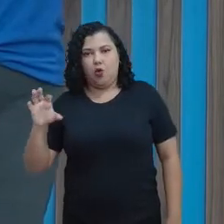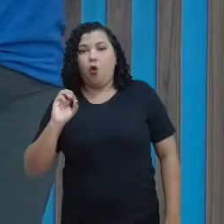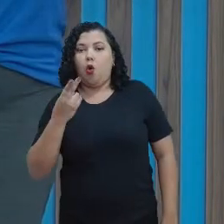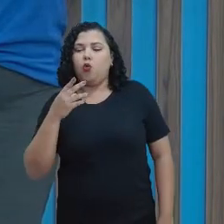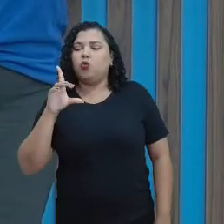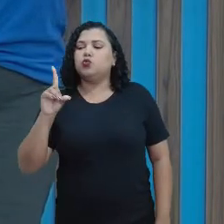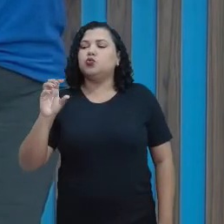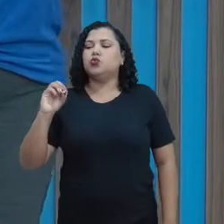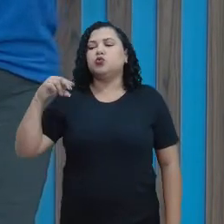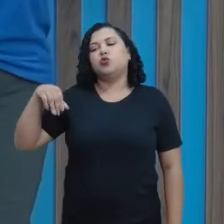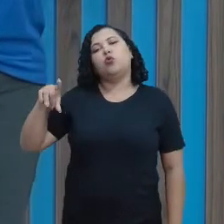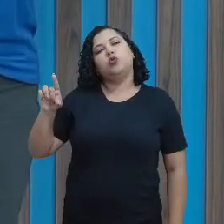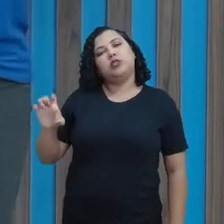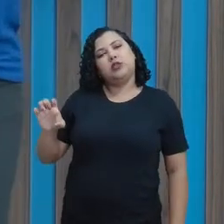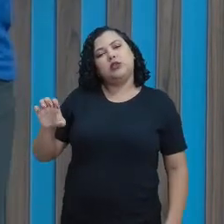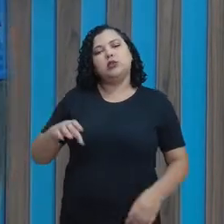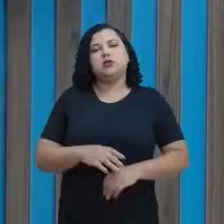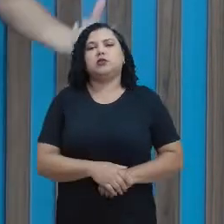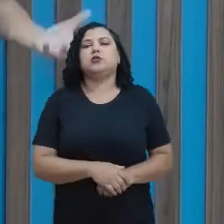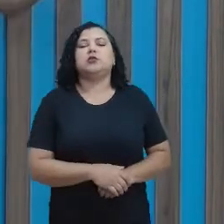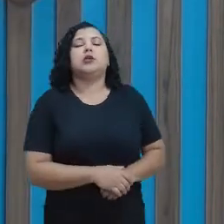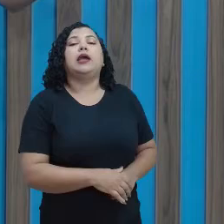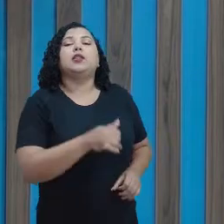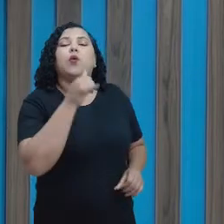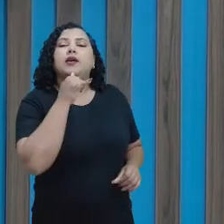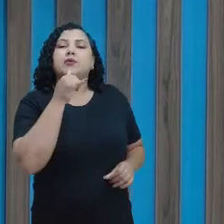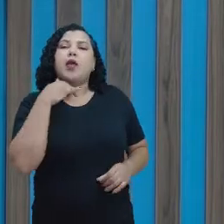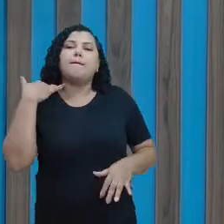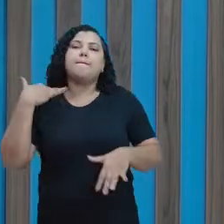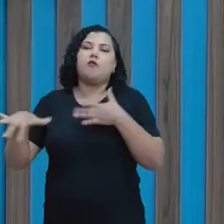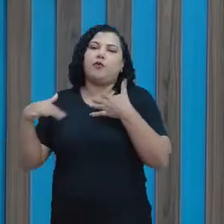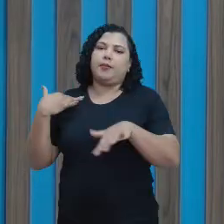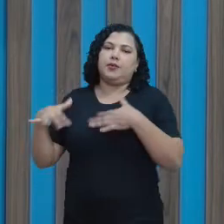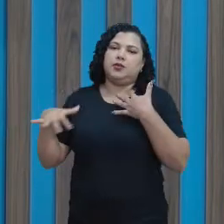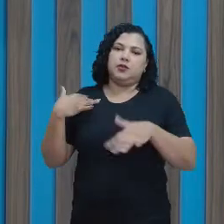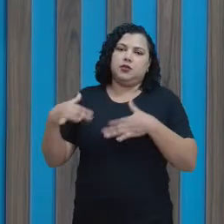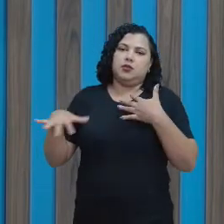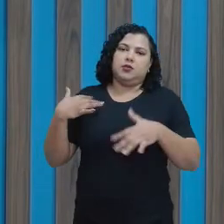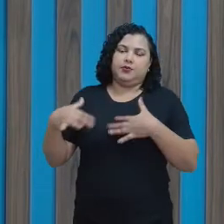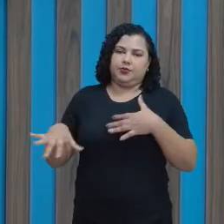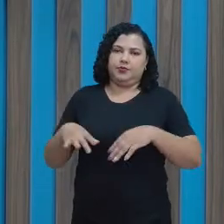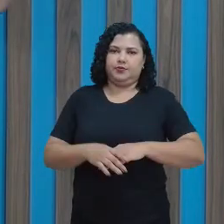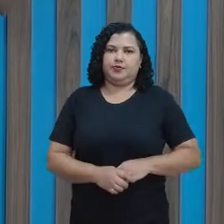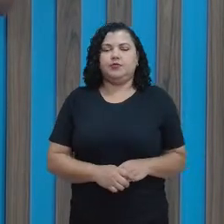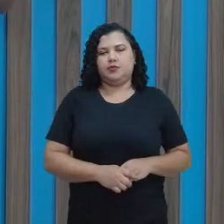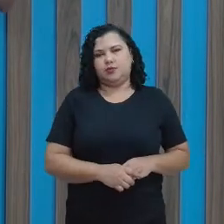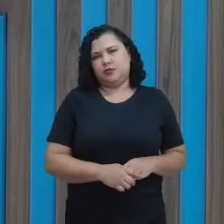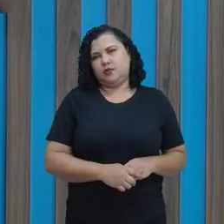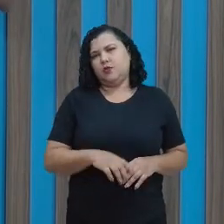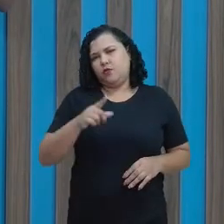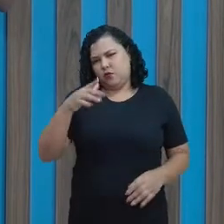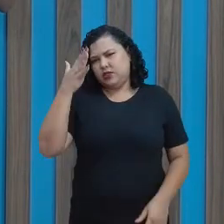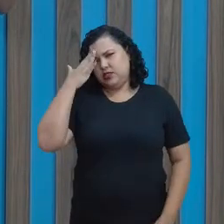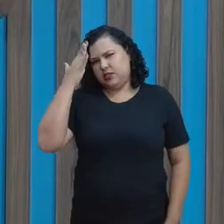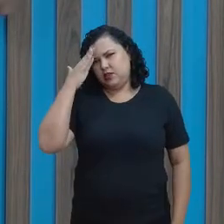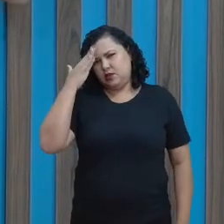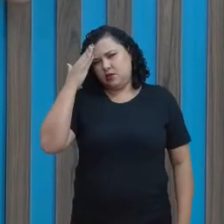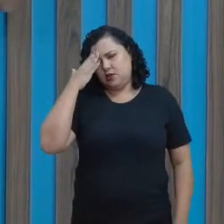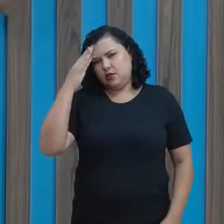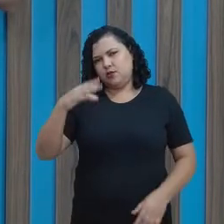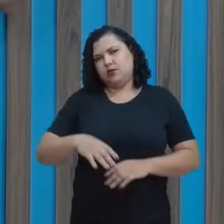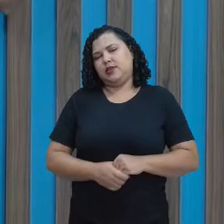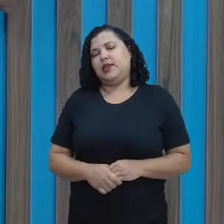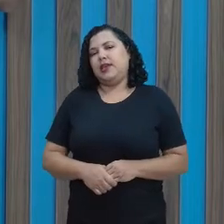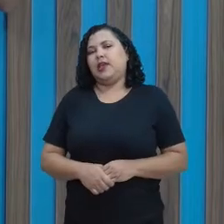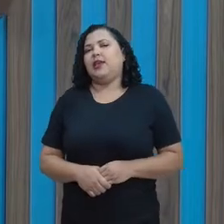vai? Porque é um movimento, mas de onde você veio? Deu para compreender, gente?